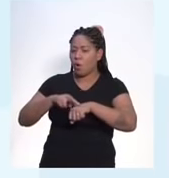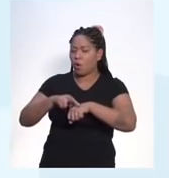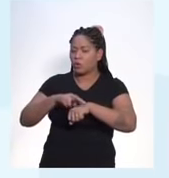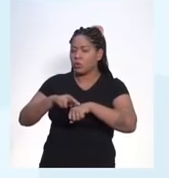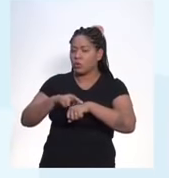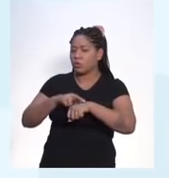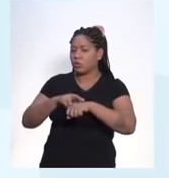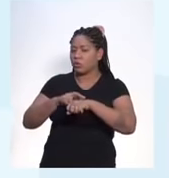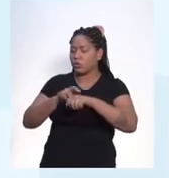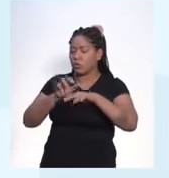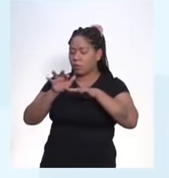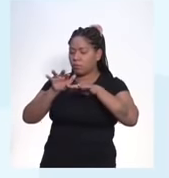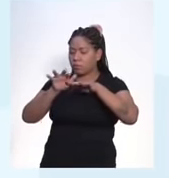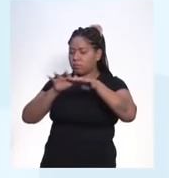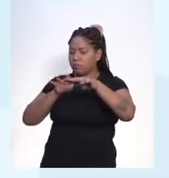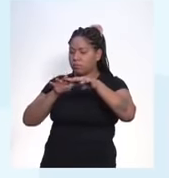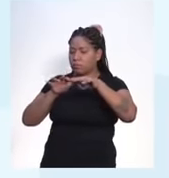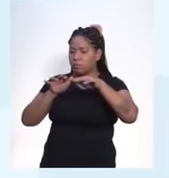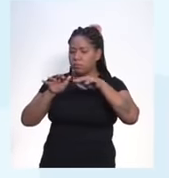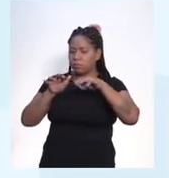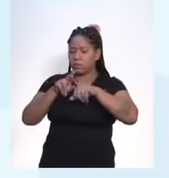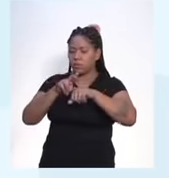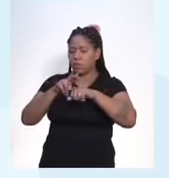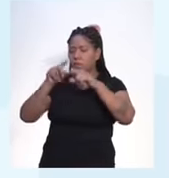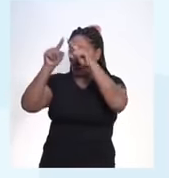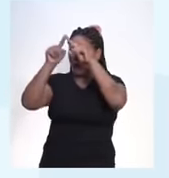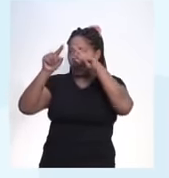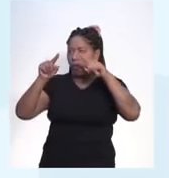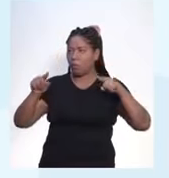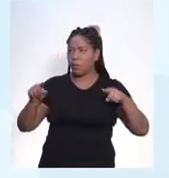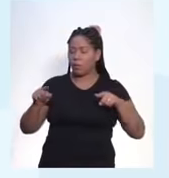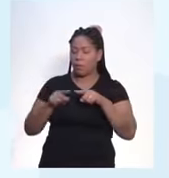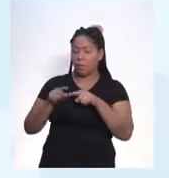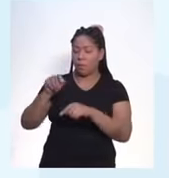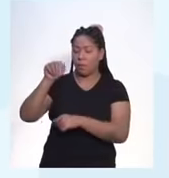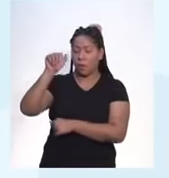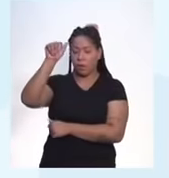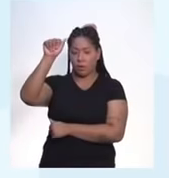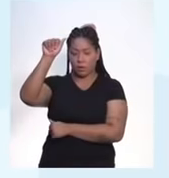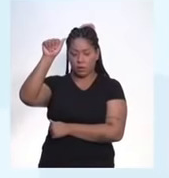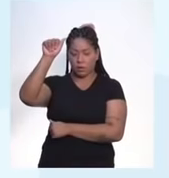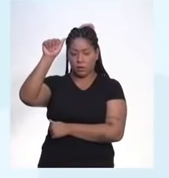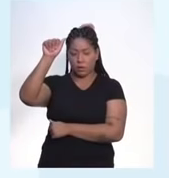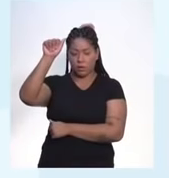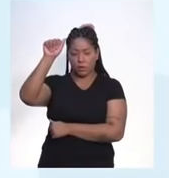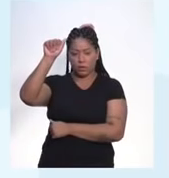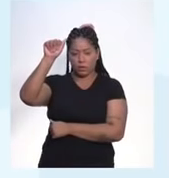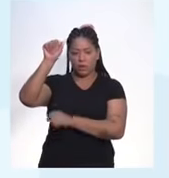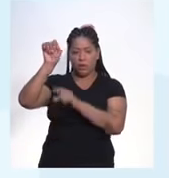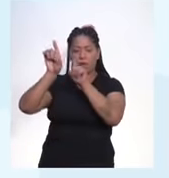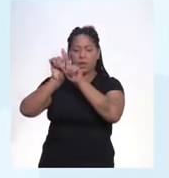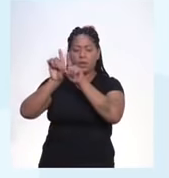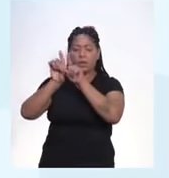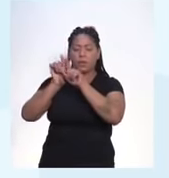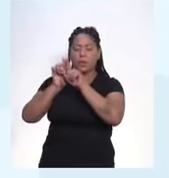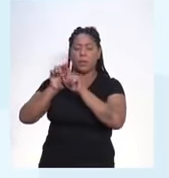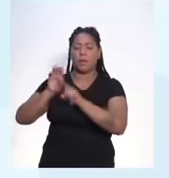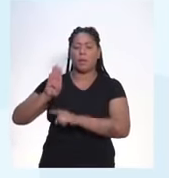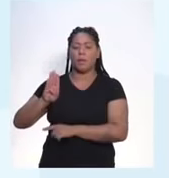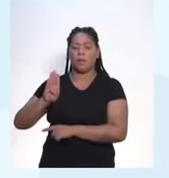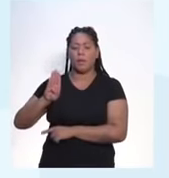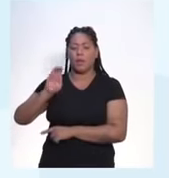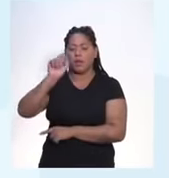movimentação né Tony Então eu tenho meu triângulo ali o triângulo azul é o primeiro é o principal com a b e c